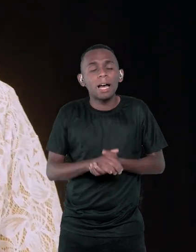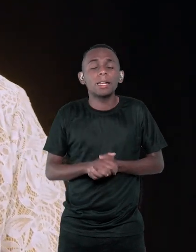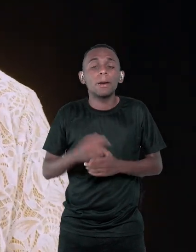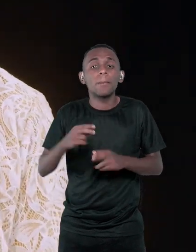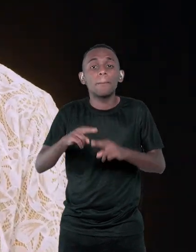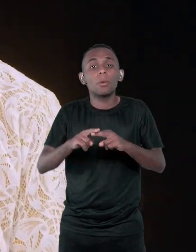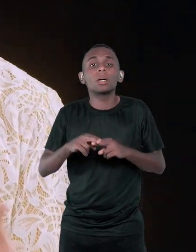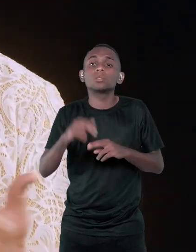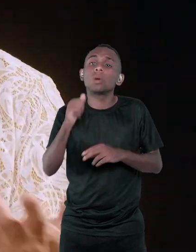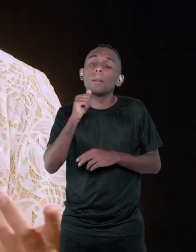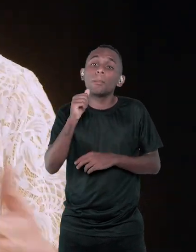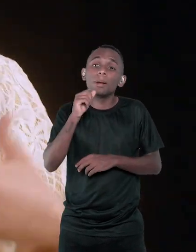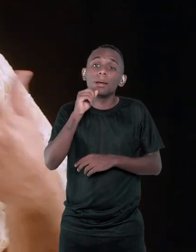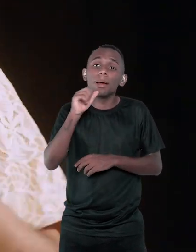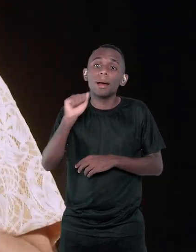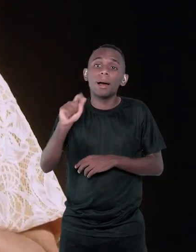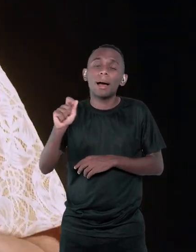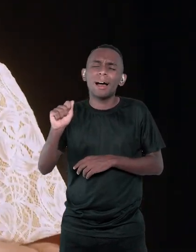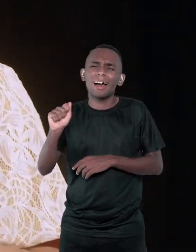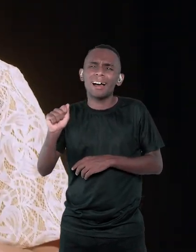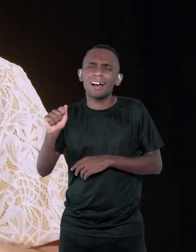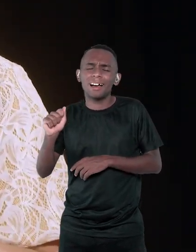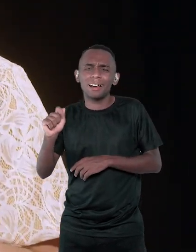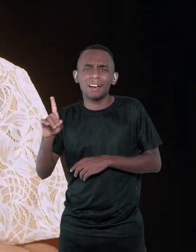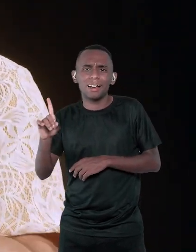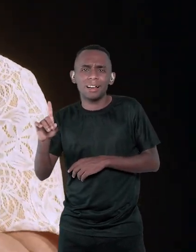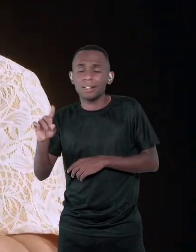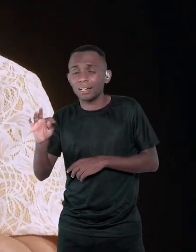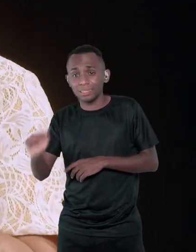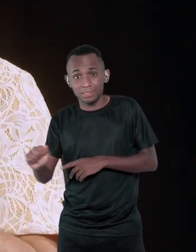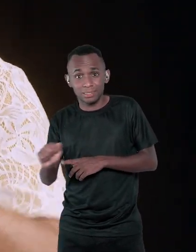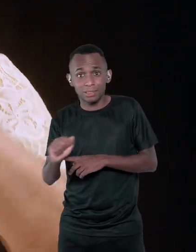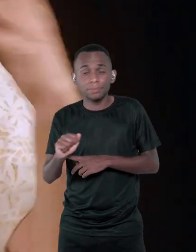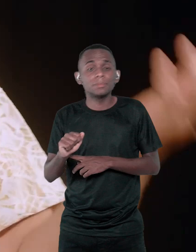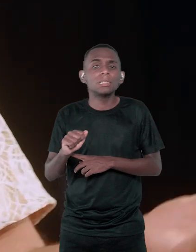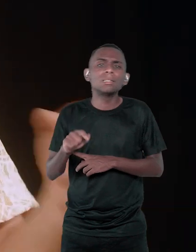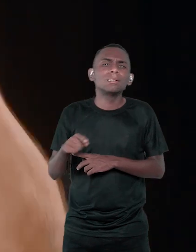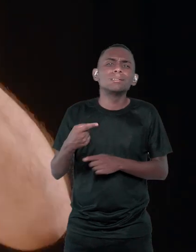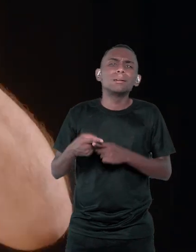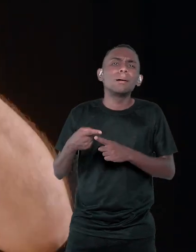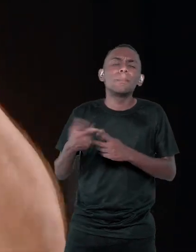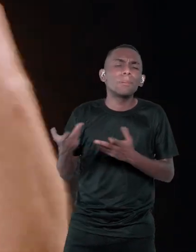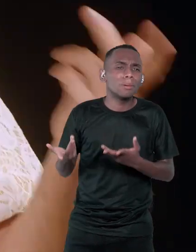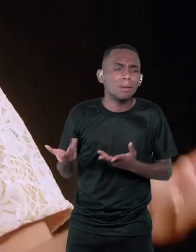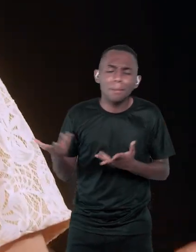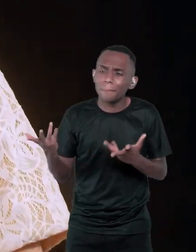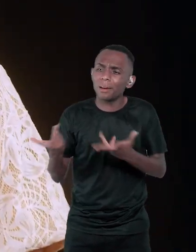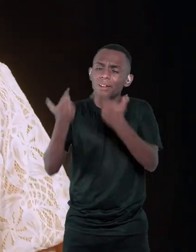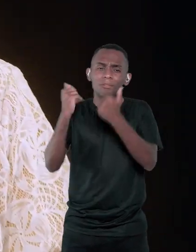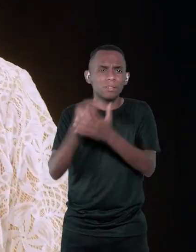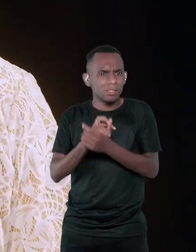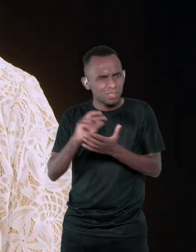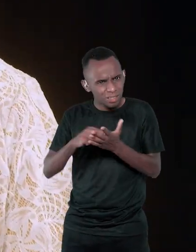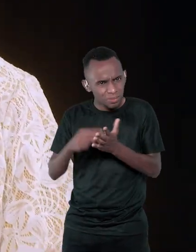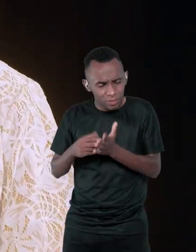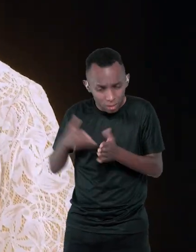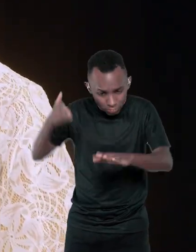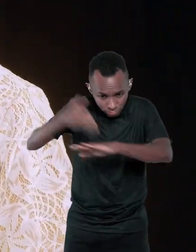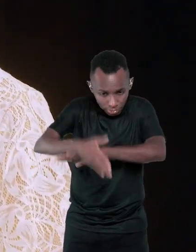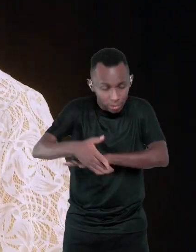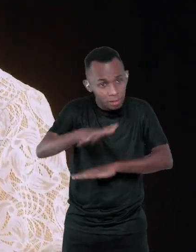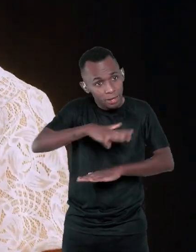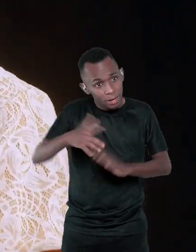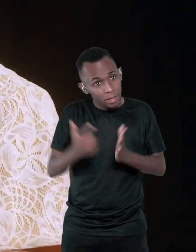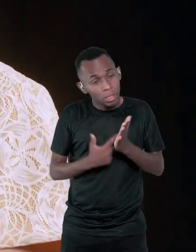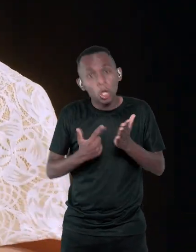loucura. E aí tu fala, mas Agatha Christie? Eu falei, Agatha Christie, maravilhosa, mas isso é porta de entrada para a literatura? Eu falei, claro